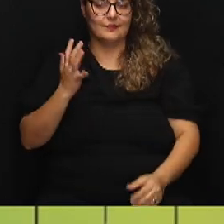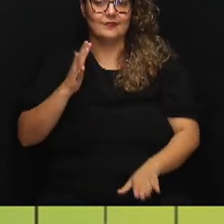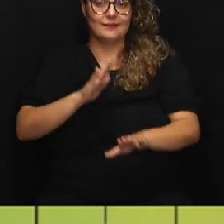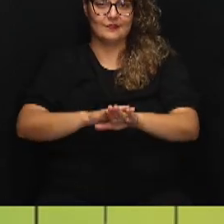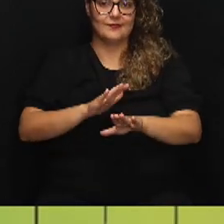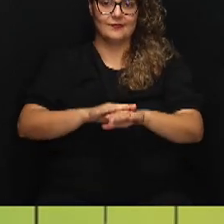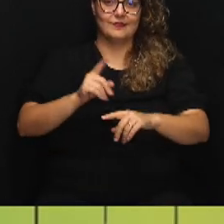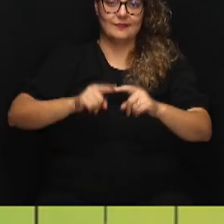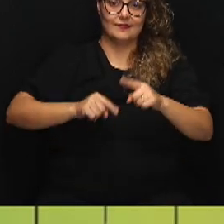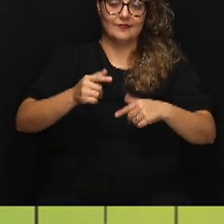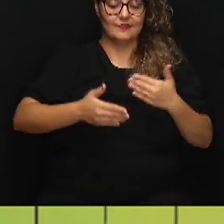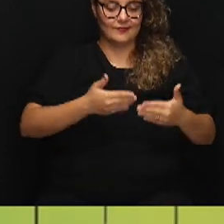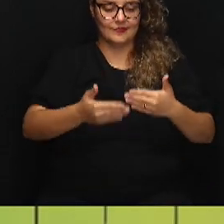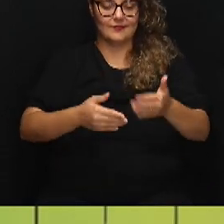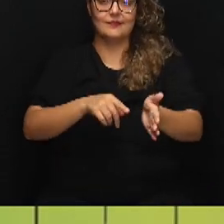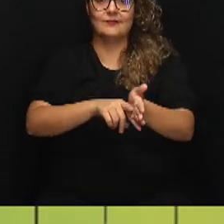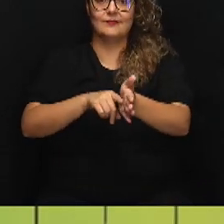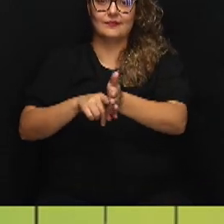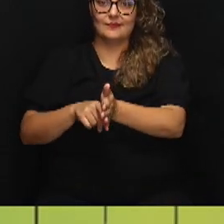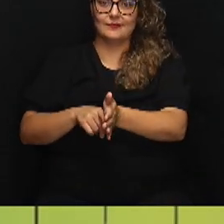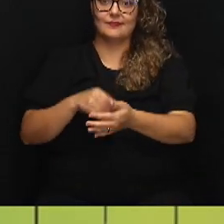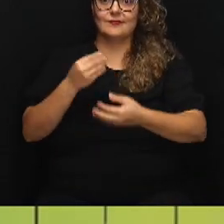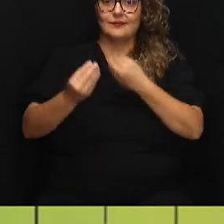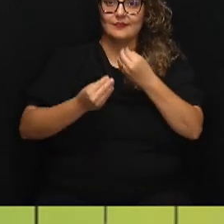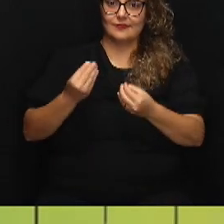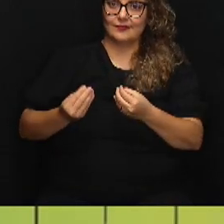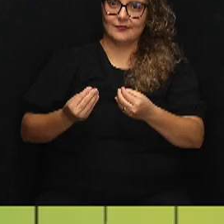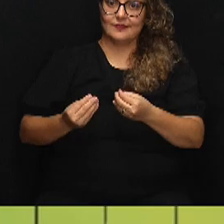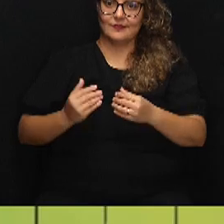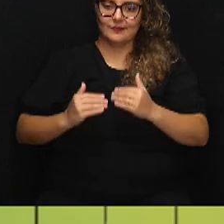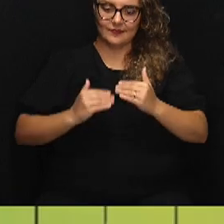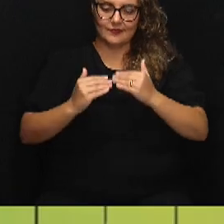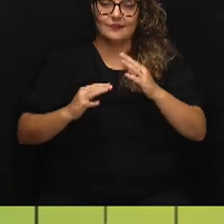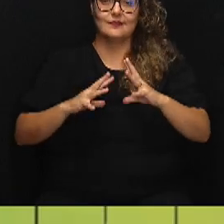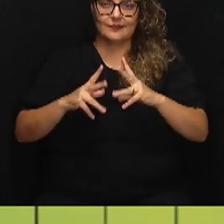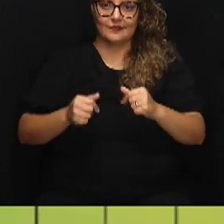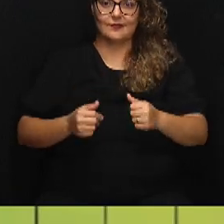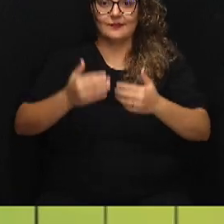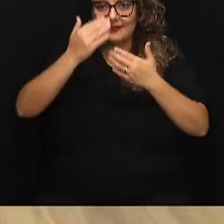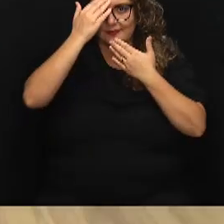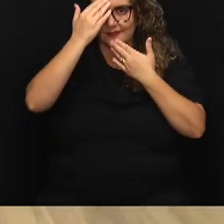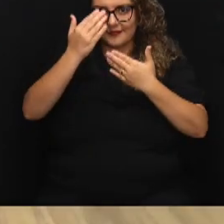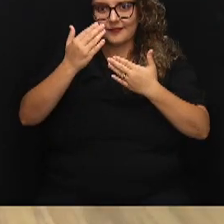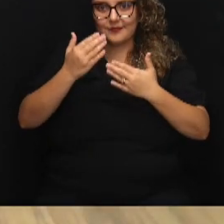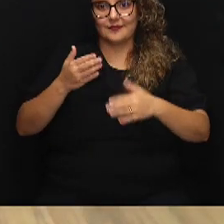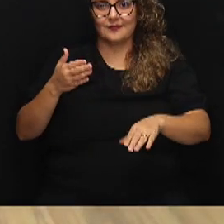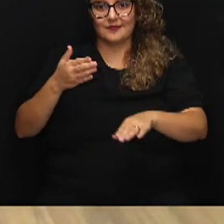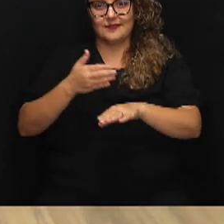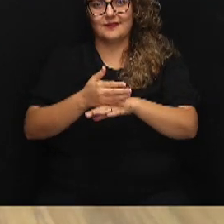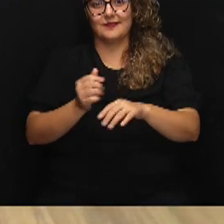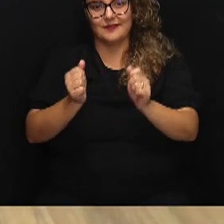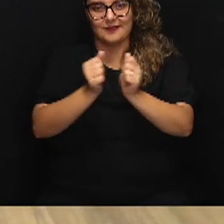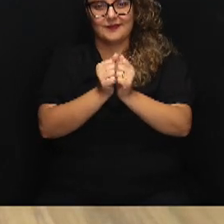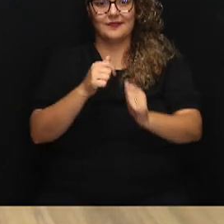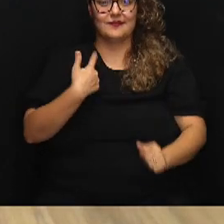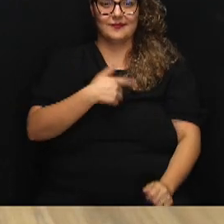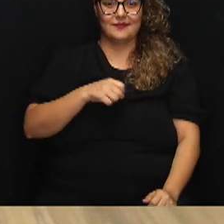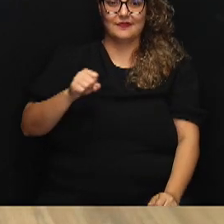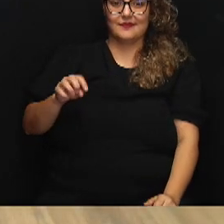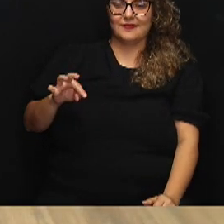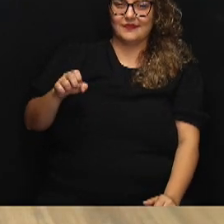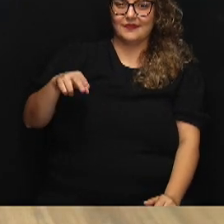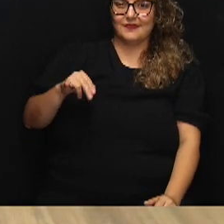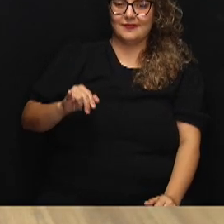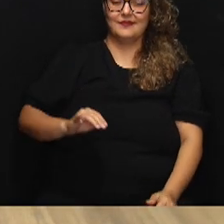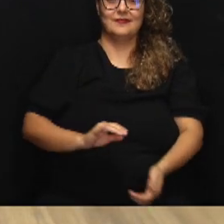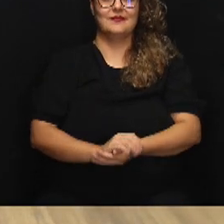produto, esse processo de pesquisa e como é que a gente pode escalar tudo isso. Muito obrigada pela sua participação aqui com a gente, Stanislav.